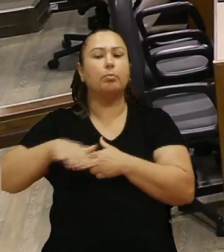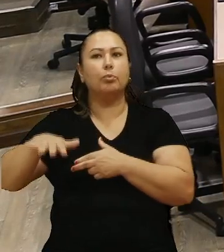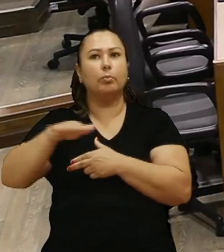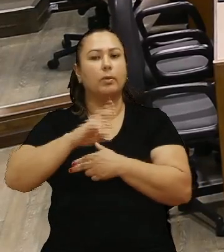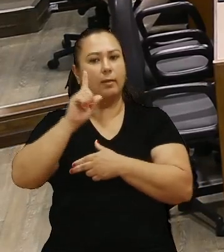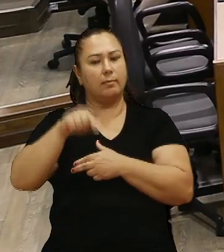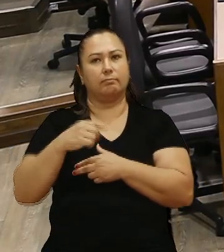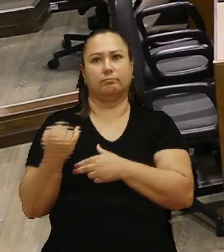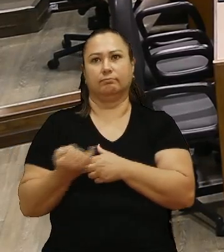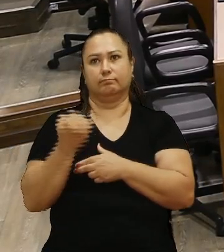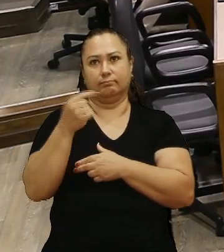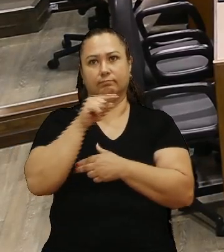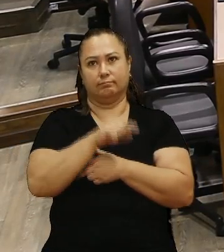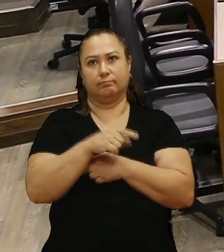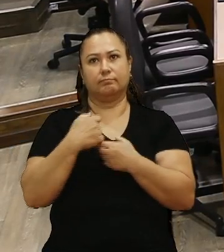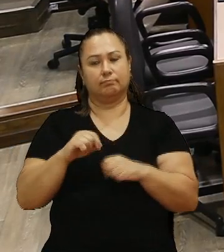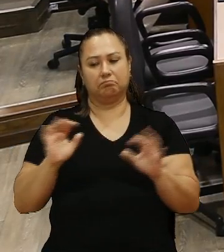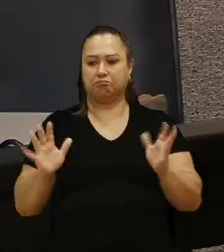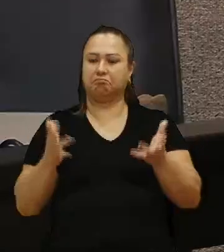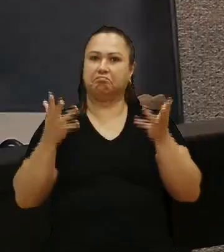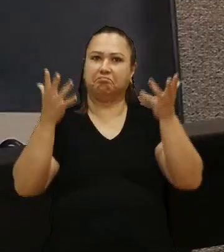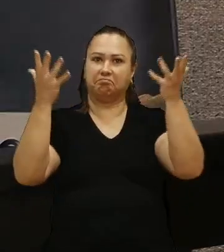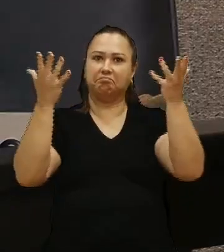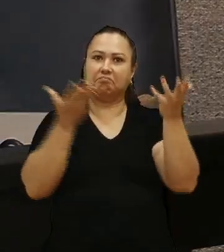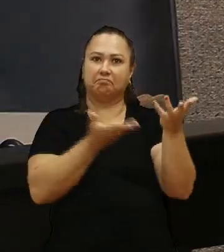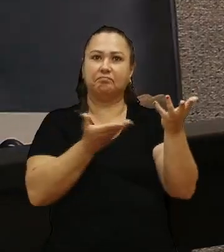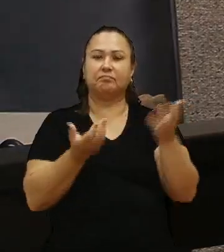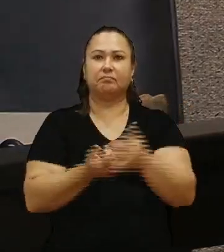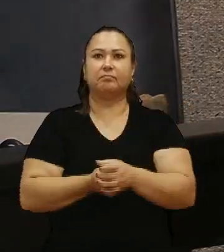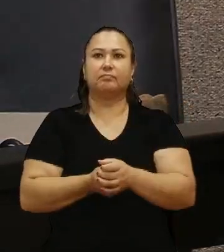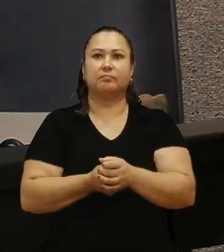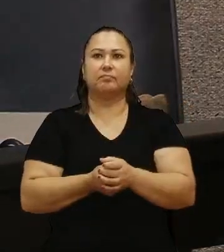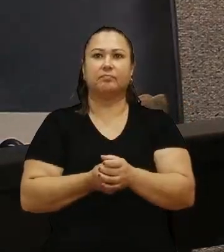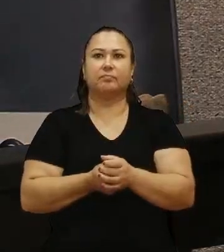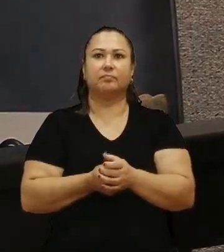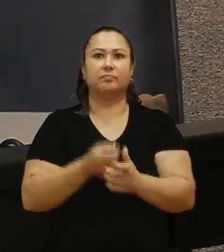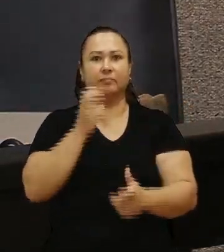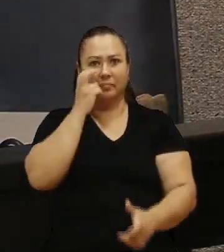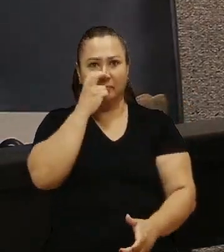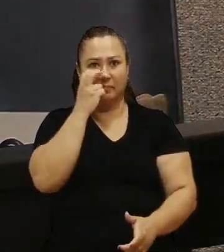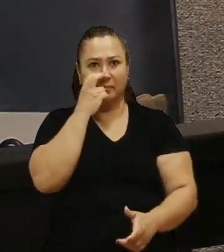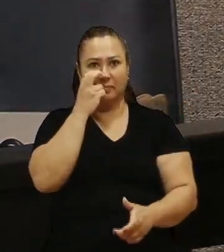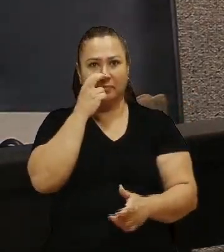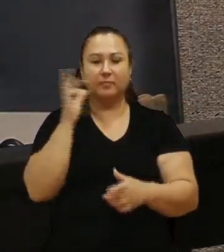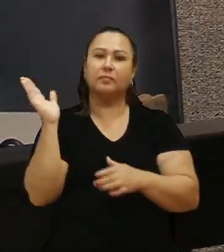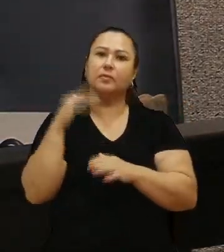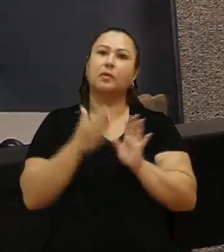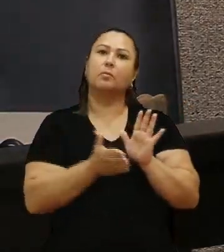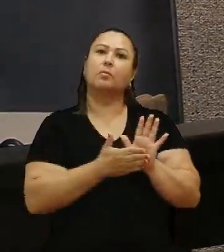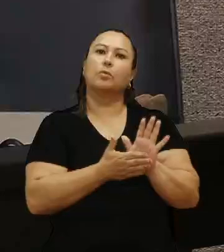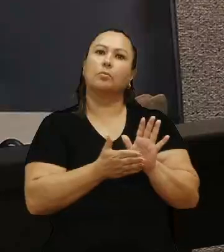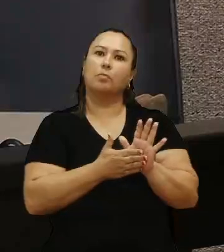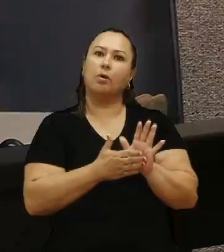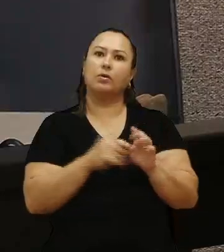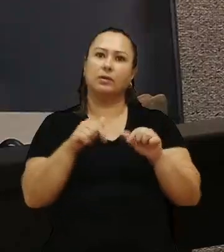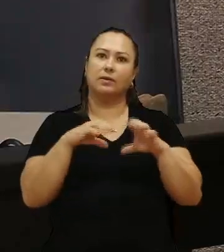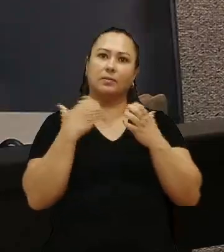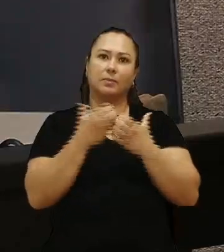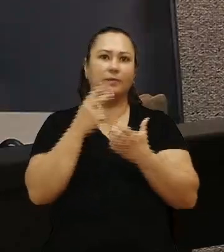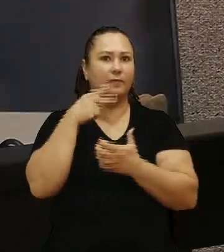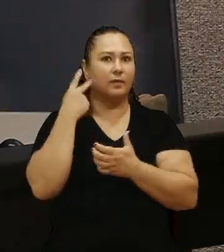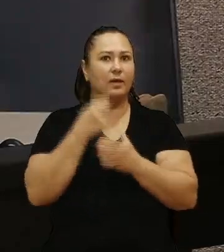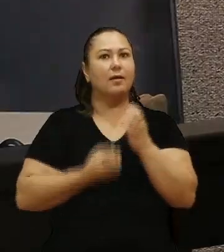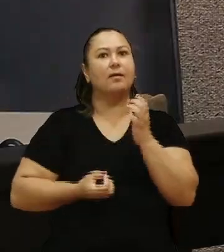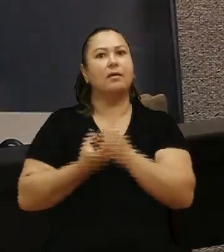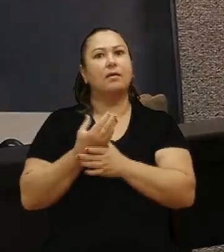isso deve ser louvável, né? E a vereadora Andressa veio com essa proposta para dentro dessa casa, a criação